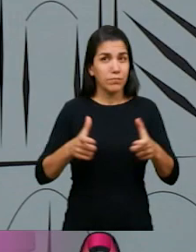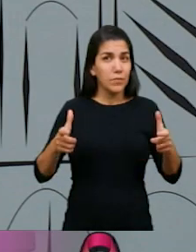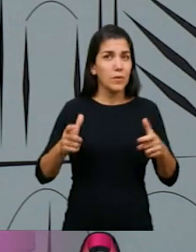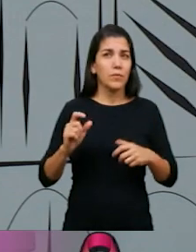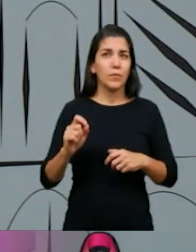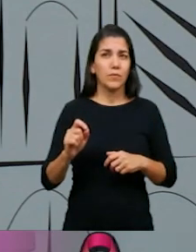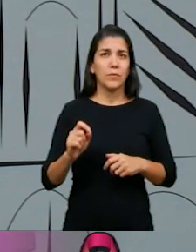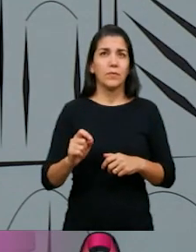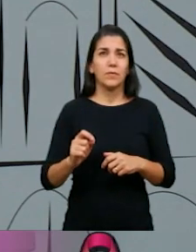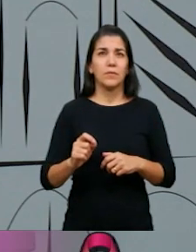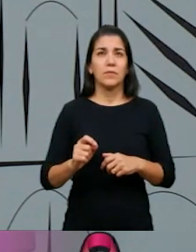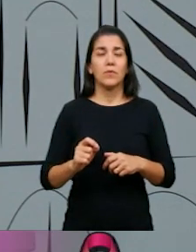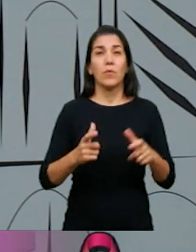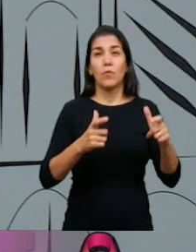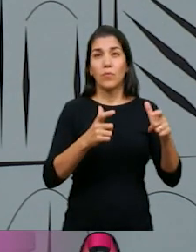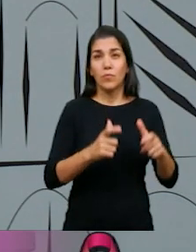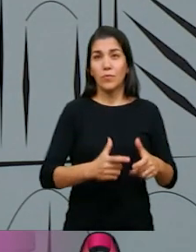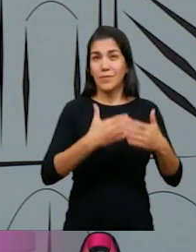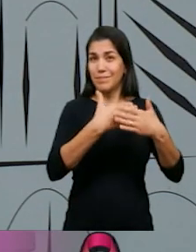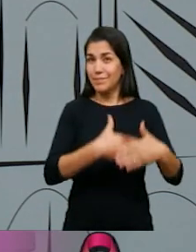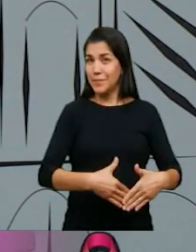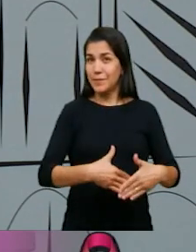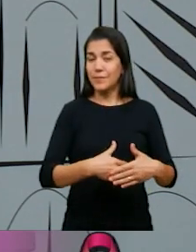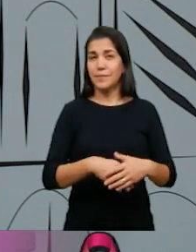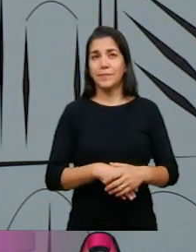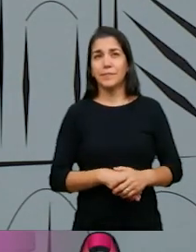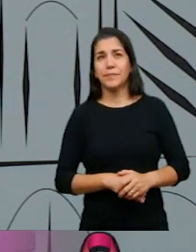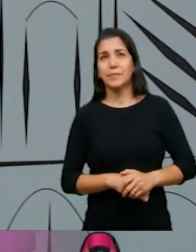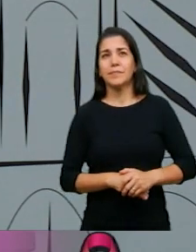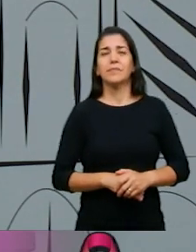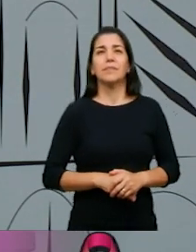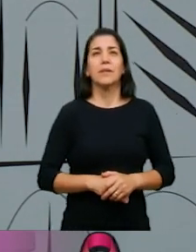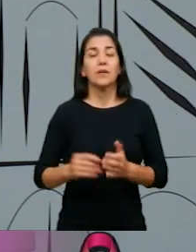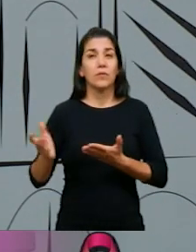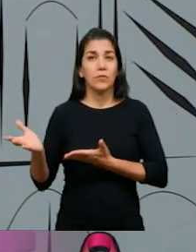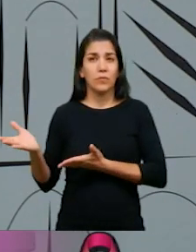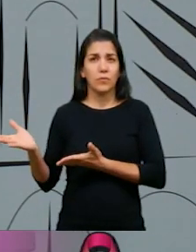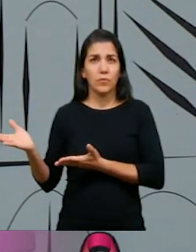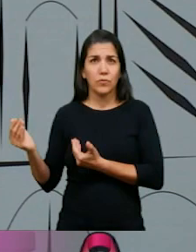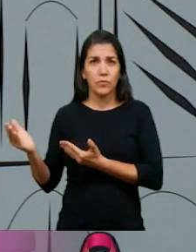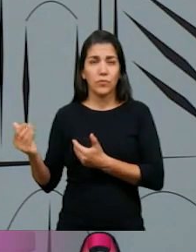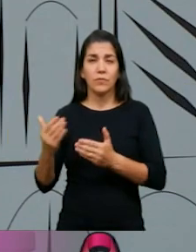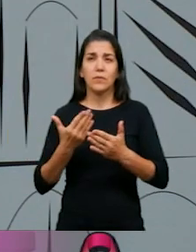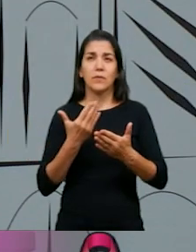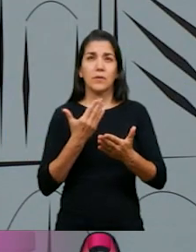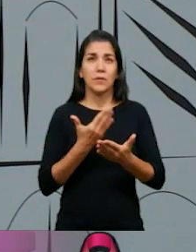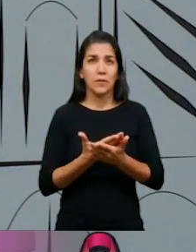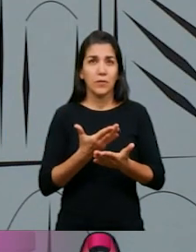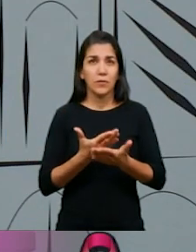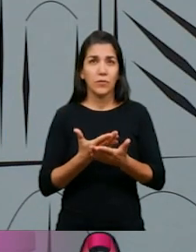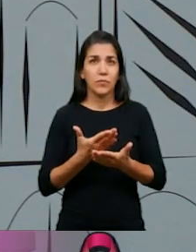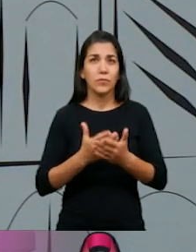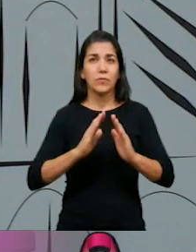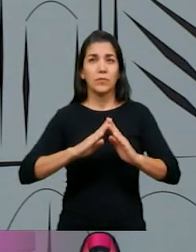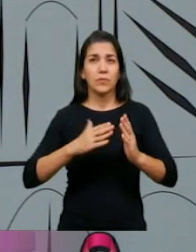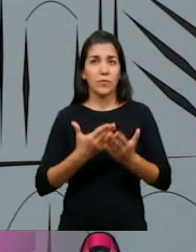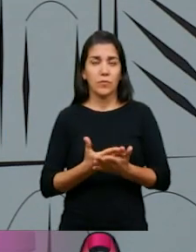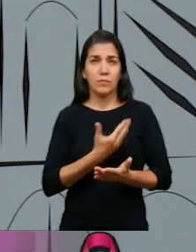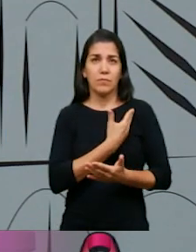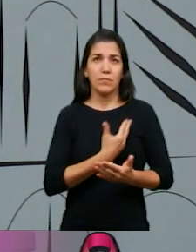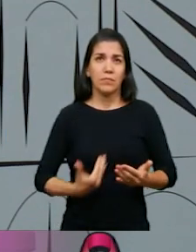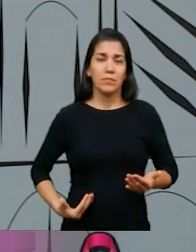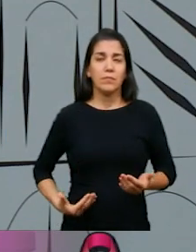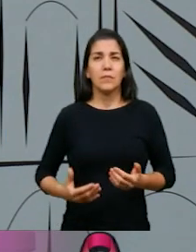de aplicação das provas do Enem. Porque, veja, estes jovens são estudantes de escolas públicas que ou estudam